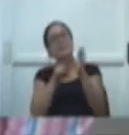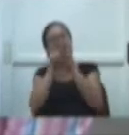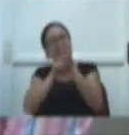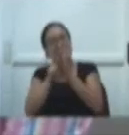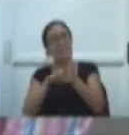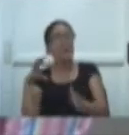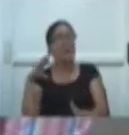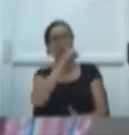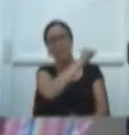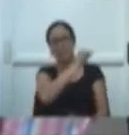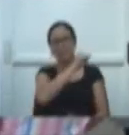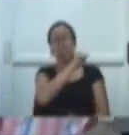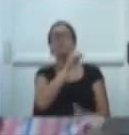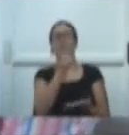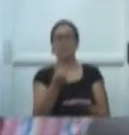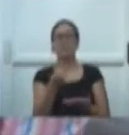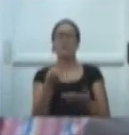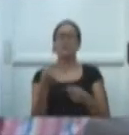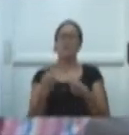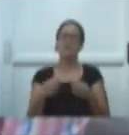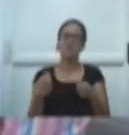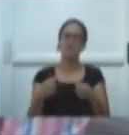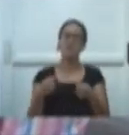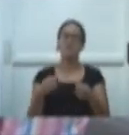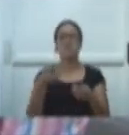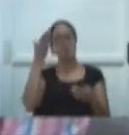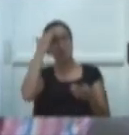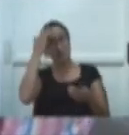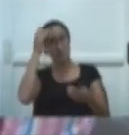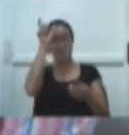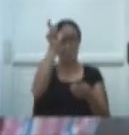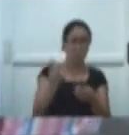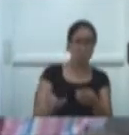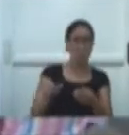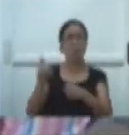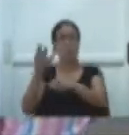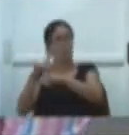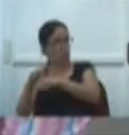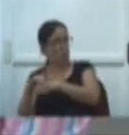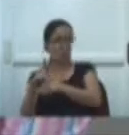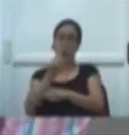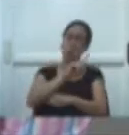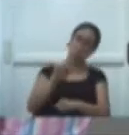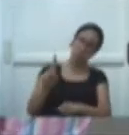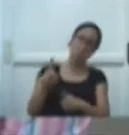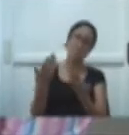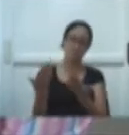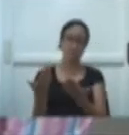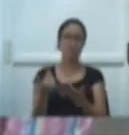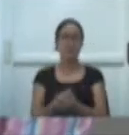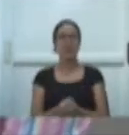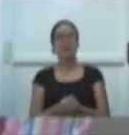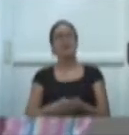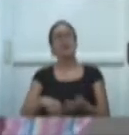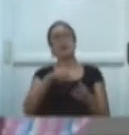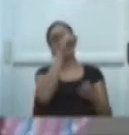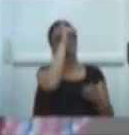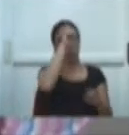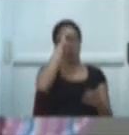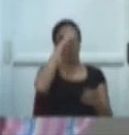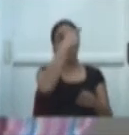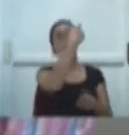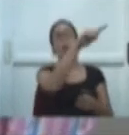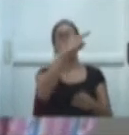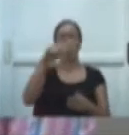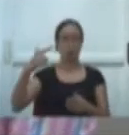envolver nessa questão da coleta os serviços da Santa Casa e outros hospitais ou laboratórios do município? Afinal de contas,